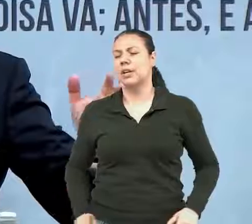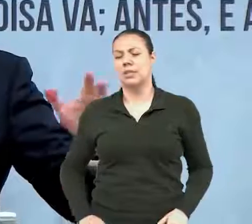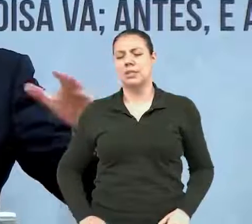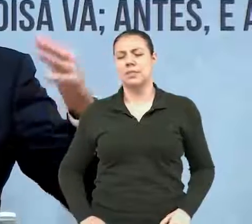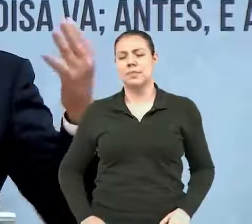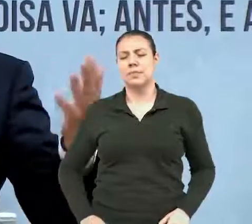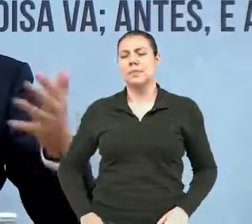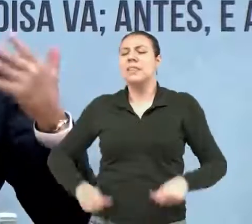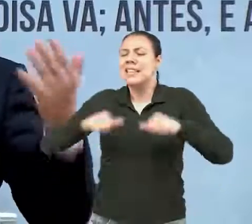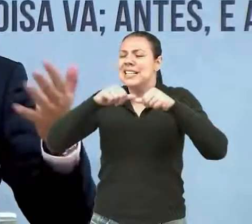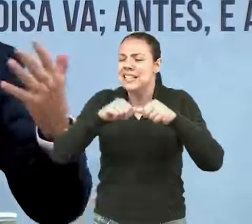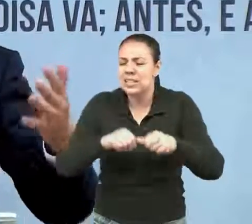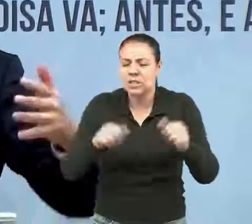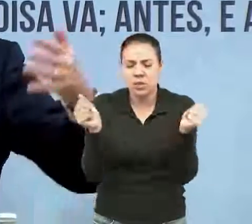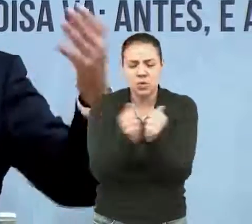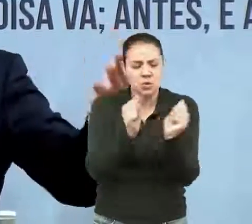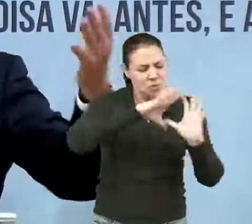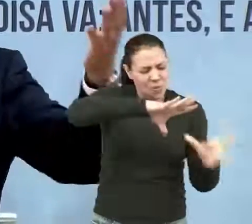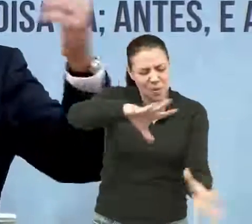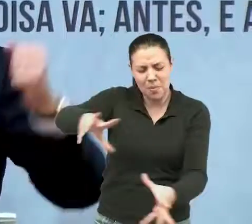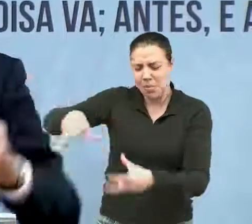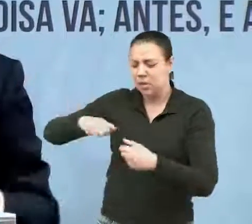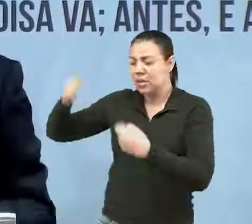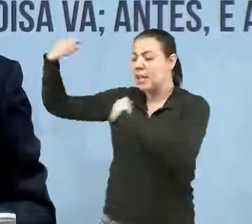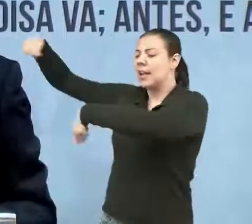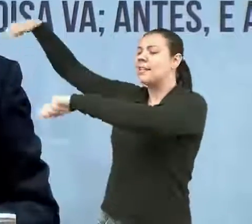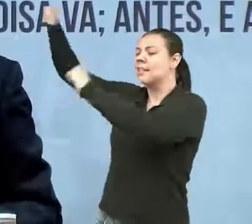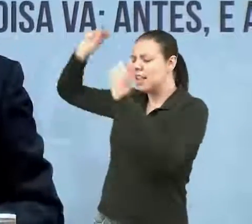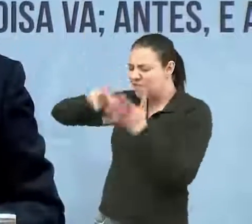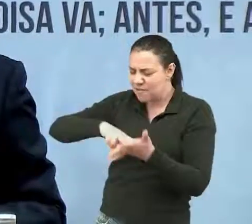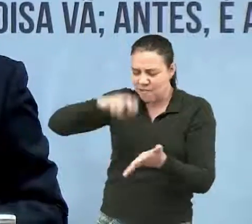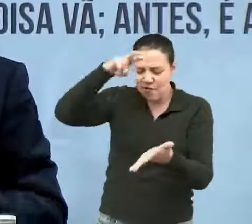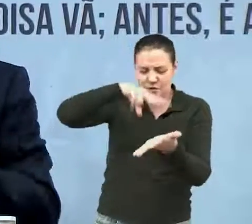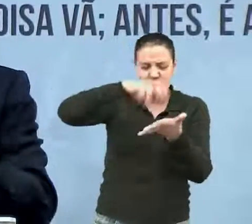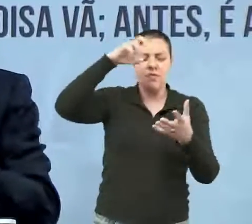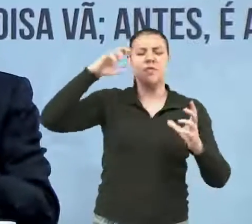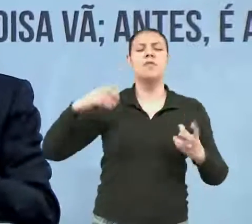nações, Senhor, e promove nesse tempo um grande reavivamento